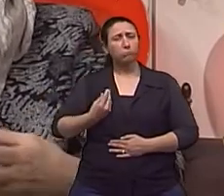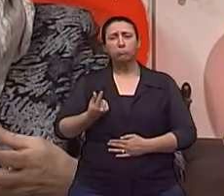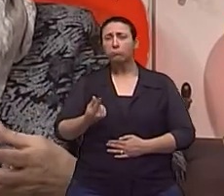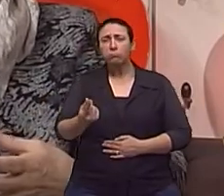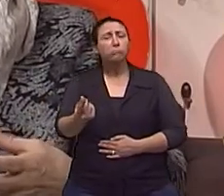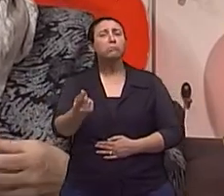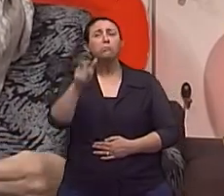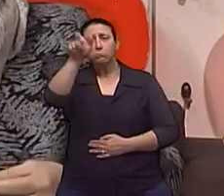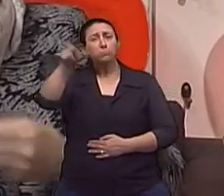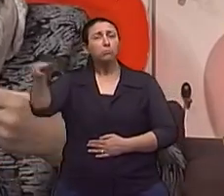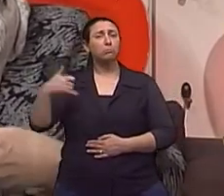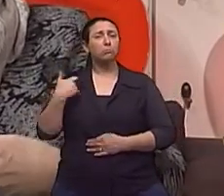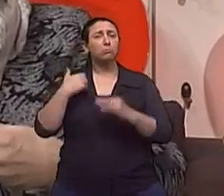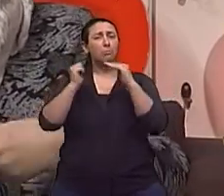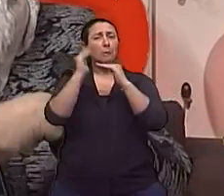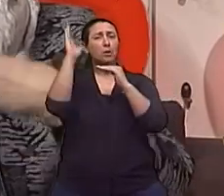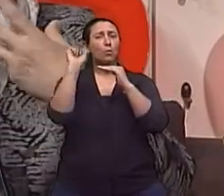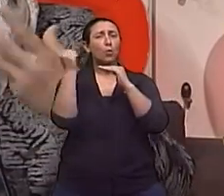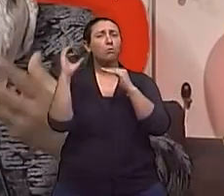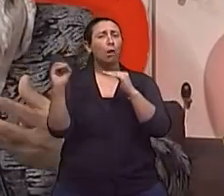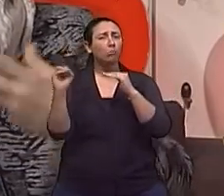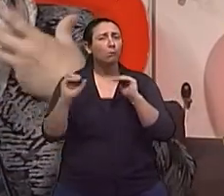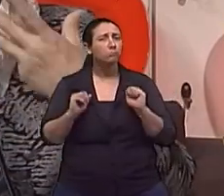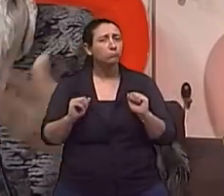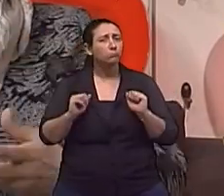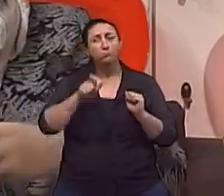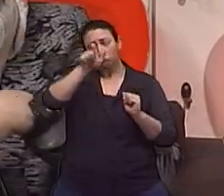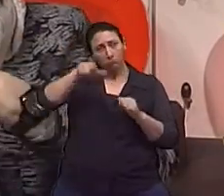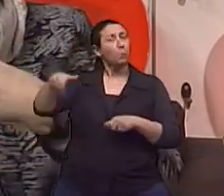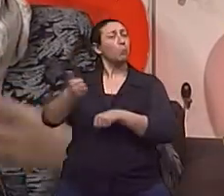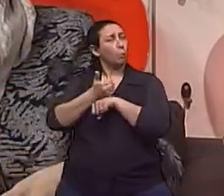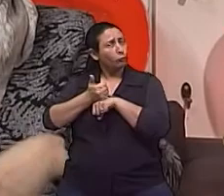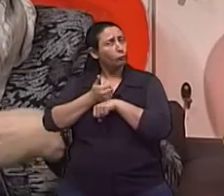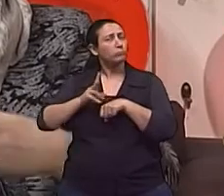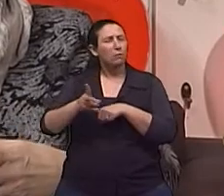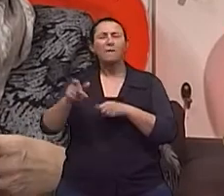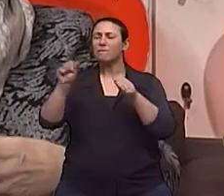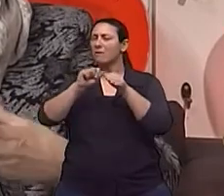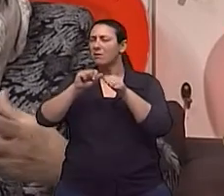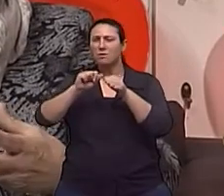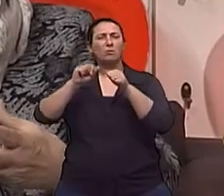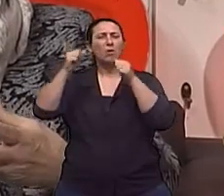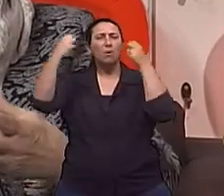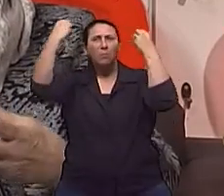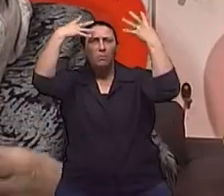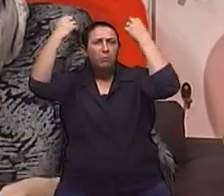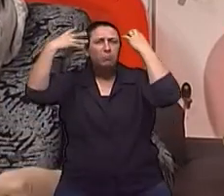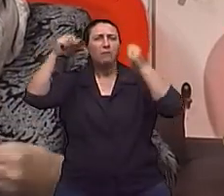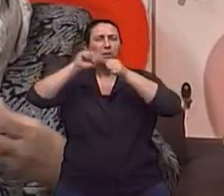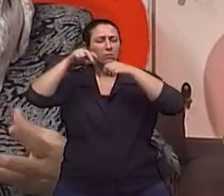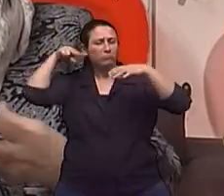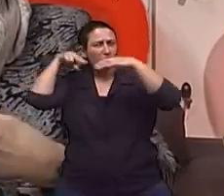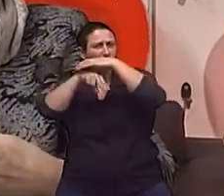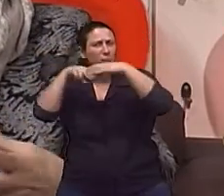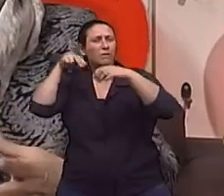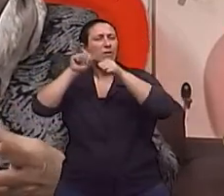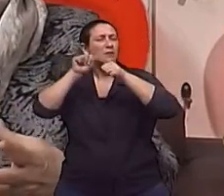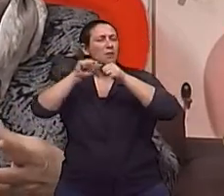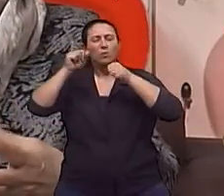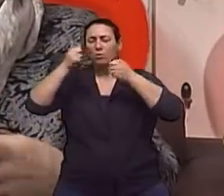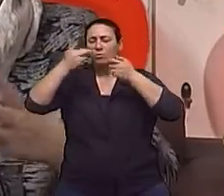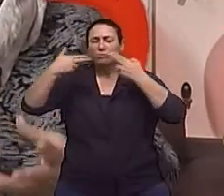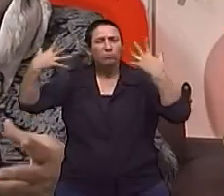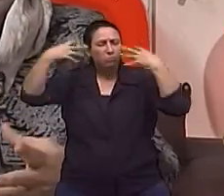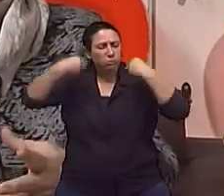longevos que tem mais de 80 anos então fazendo vários exames tomografia e ressonância para ver para descobrir se existe